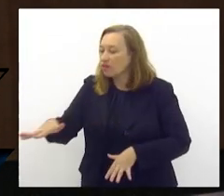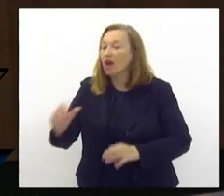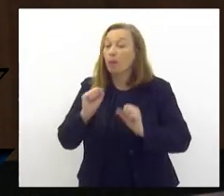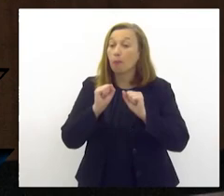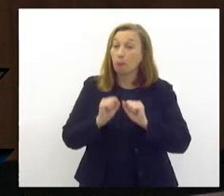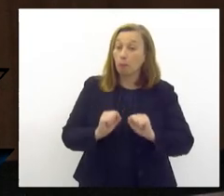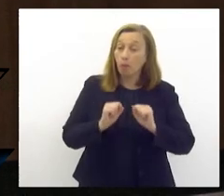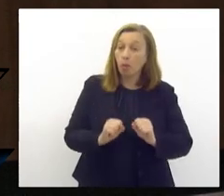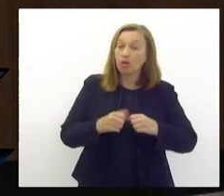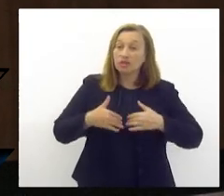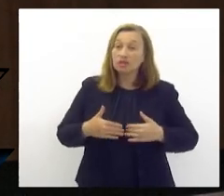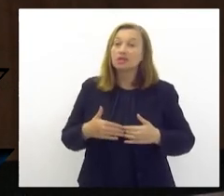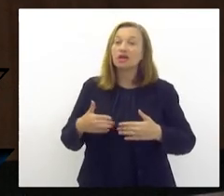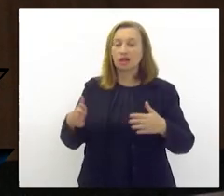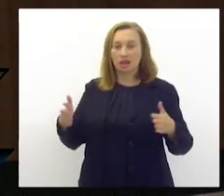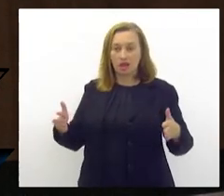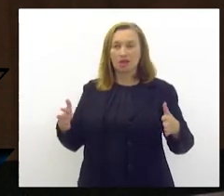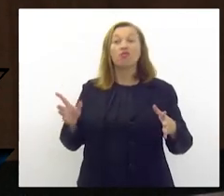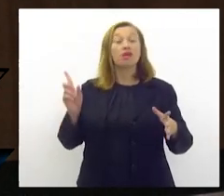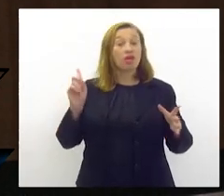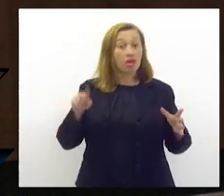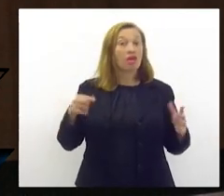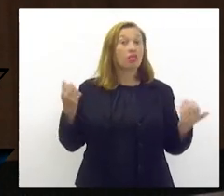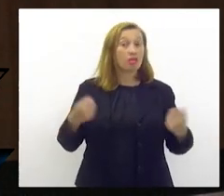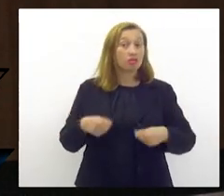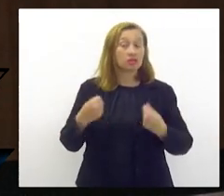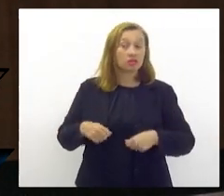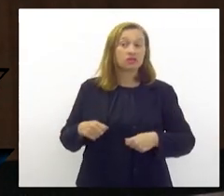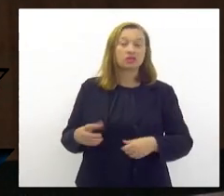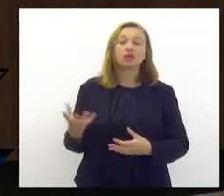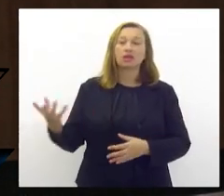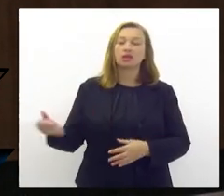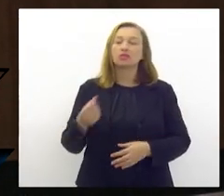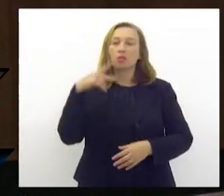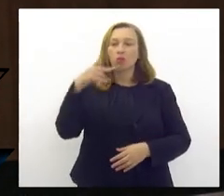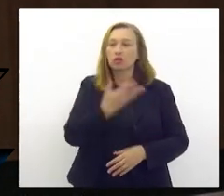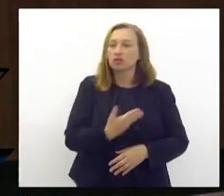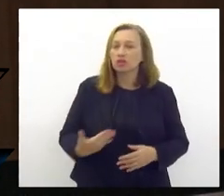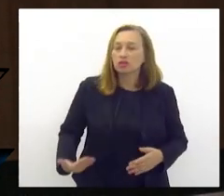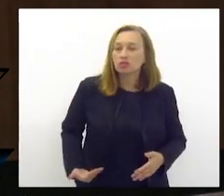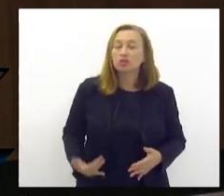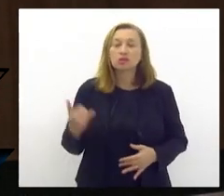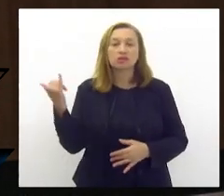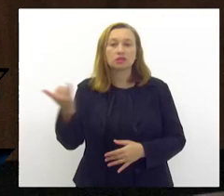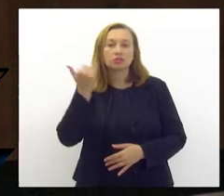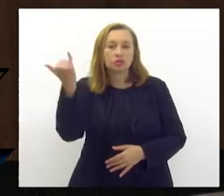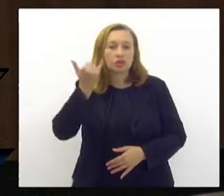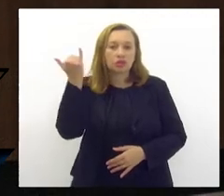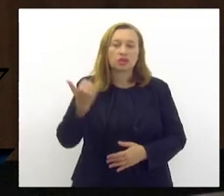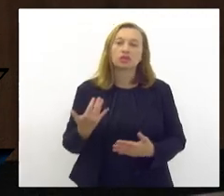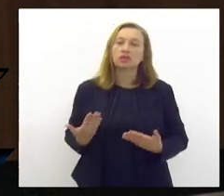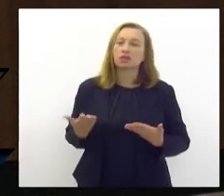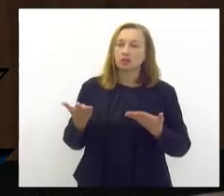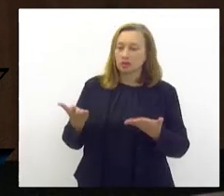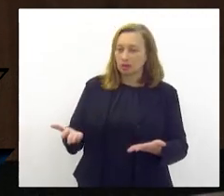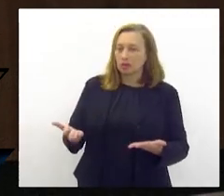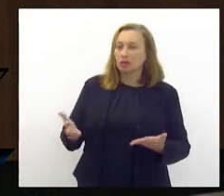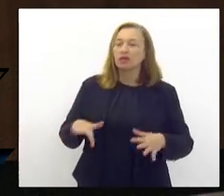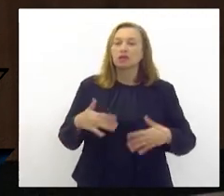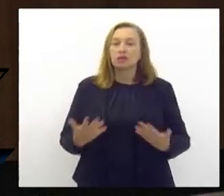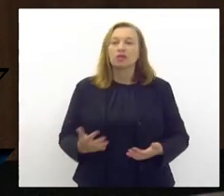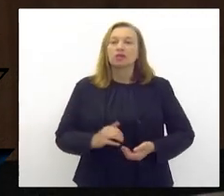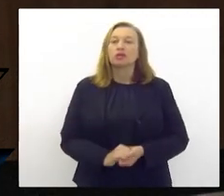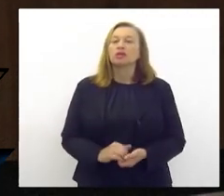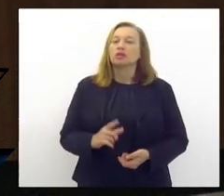podem estar abertas e é necessário receberem políticas públicas importantes como essa, não é? Então, que